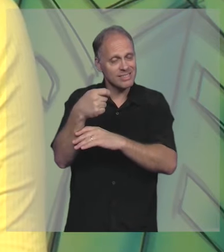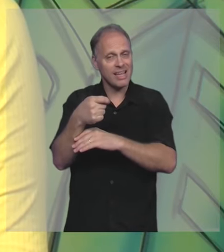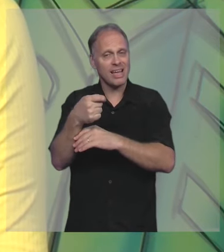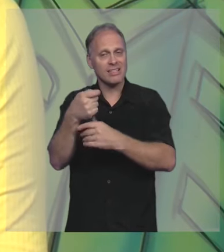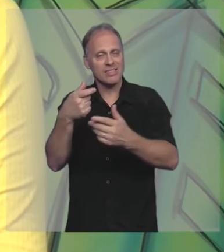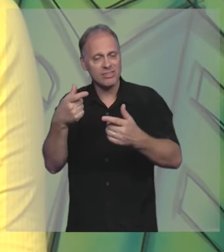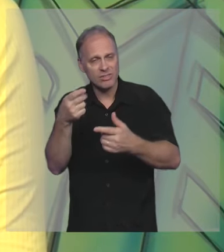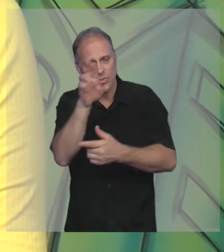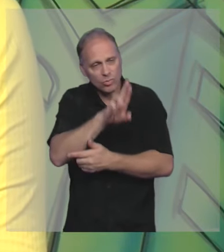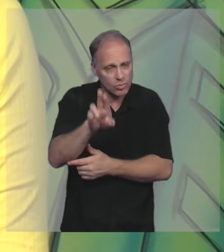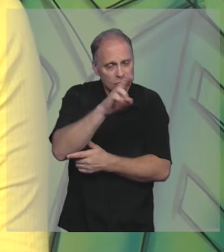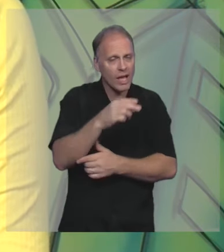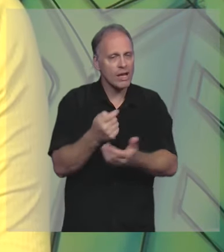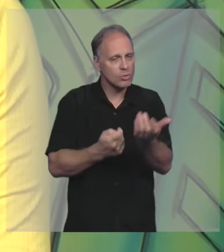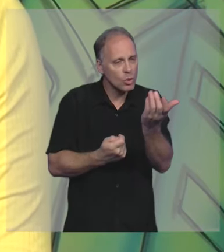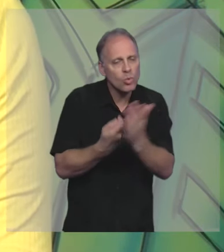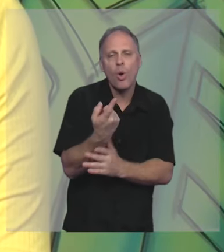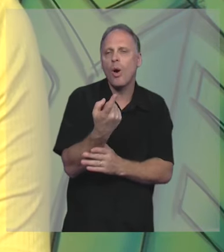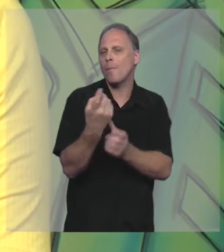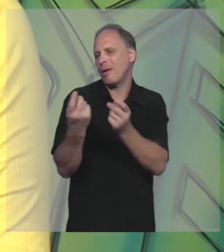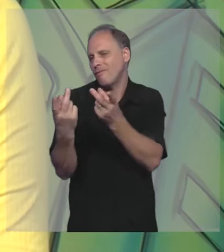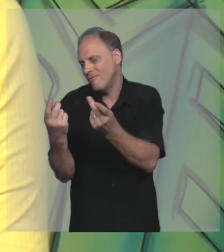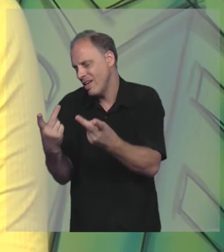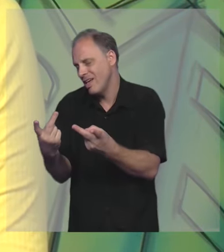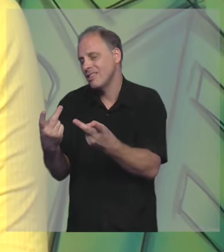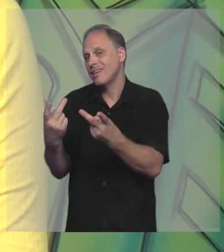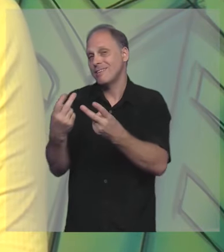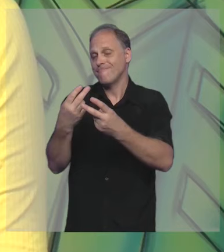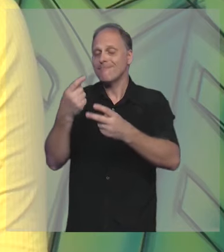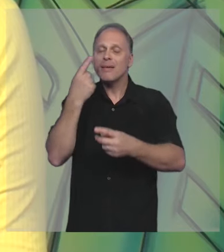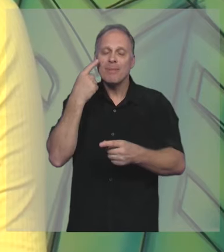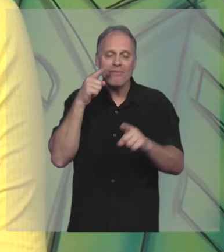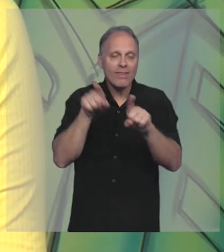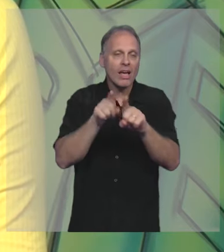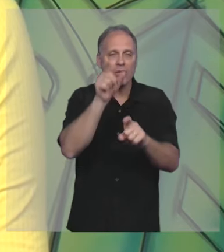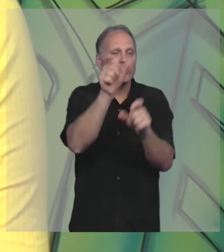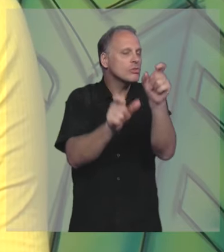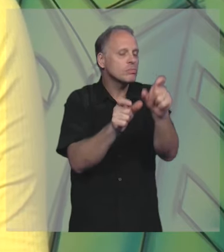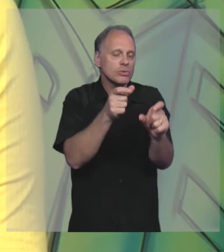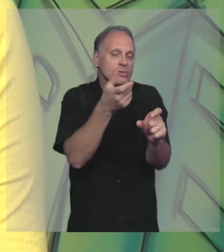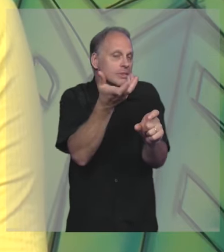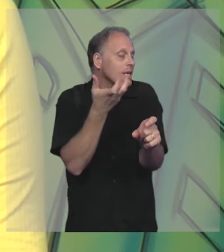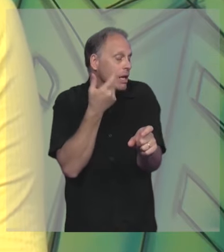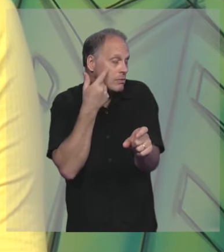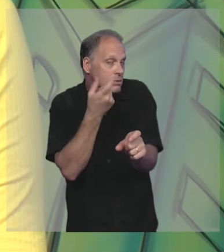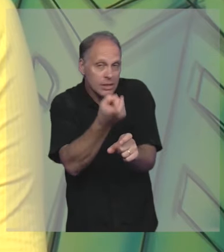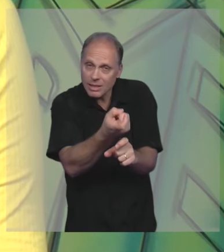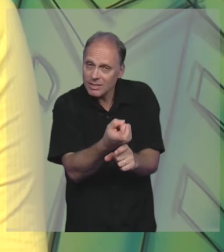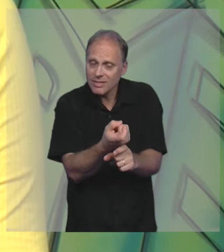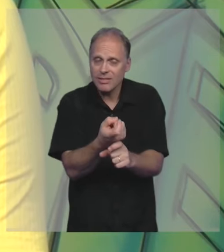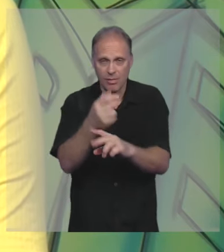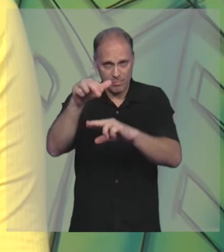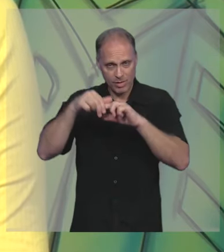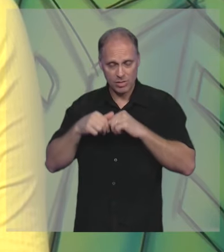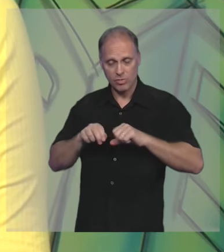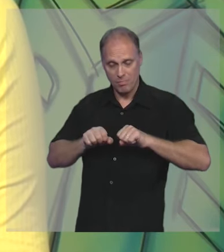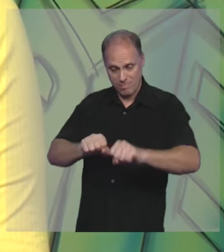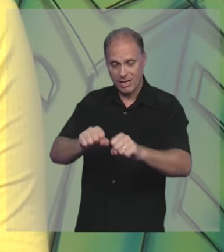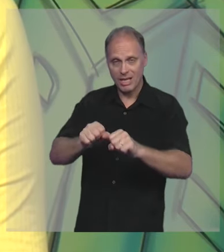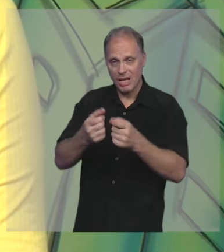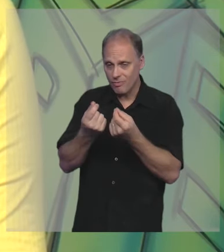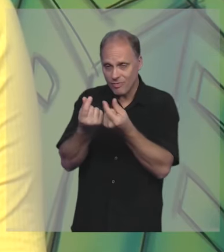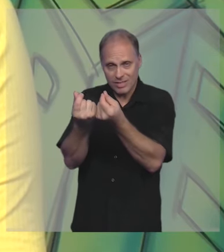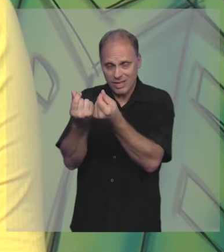necessitar de consumo, né? Necessitar de preferências do consumidor. Então, o mercado financeiro acaba